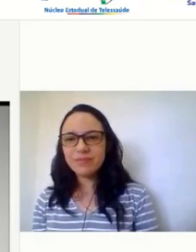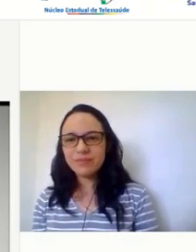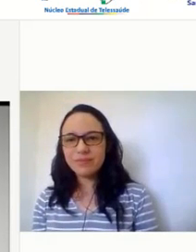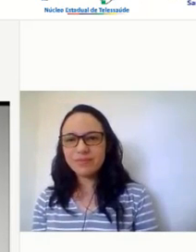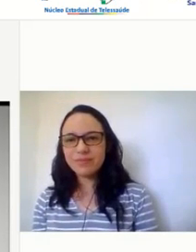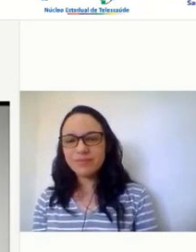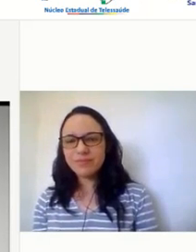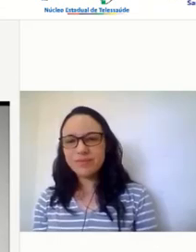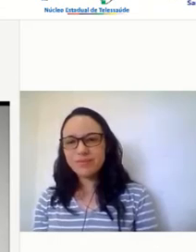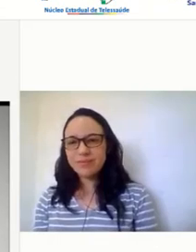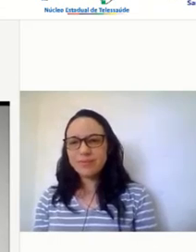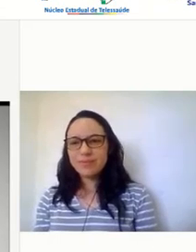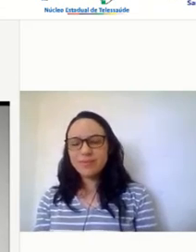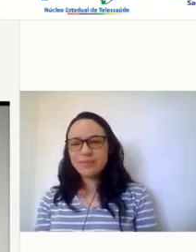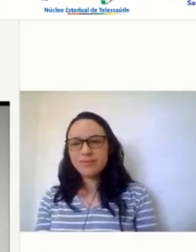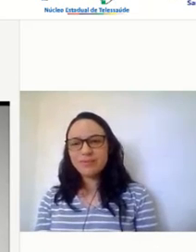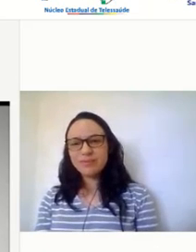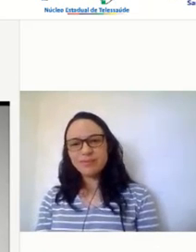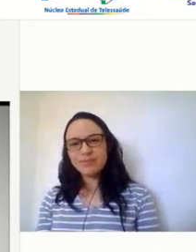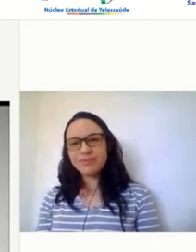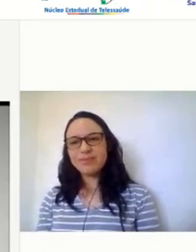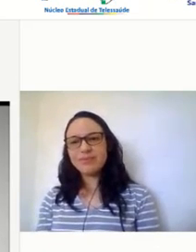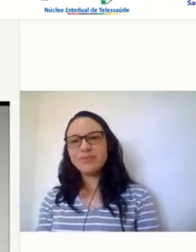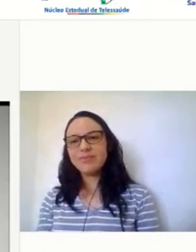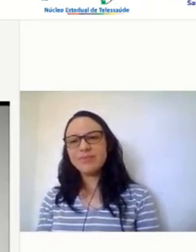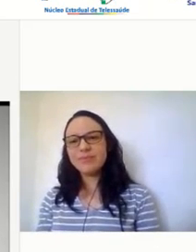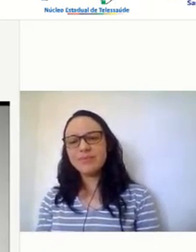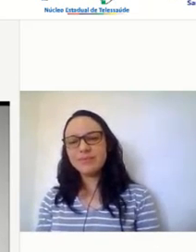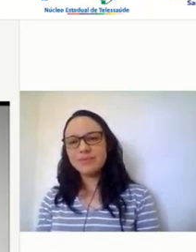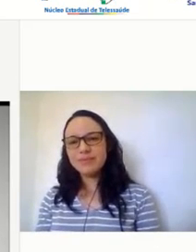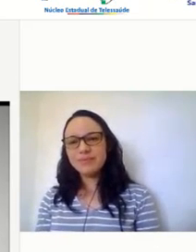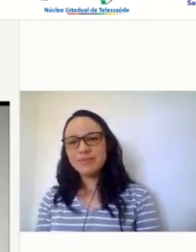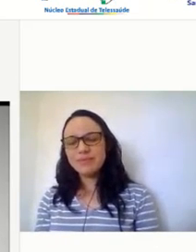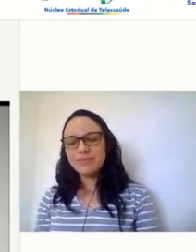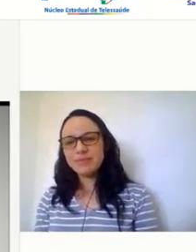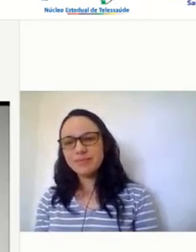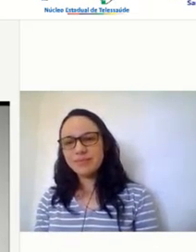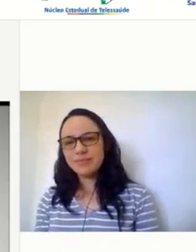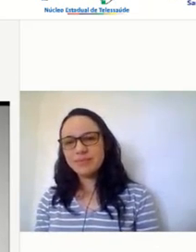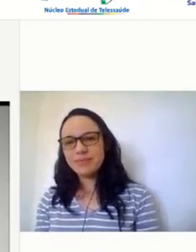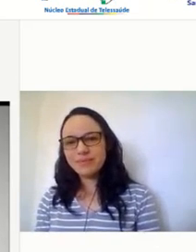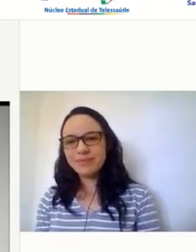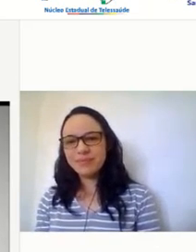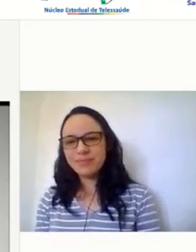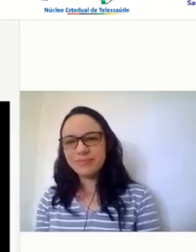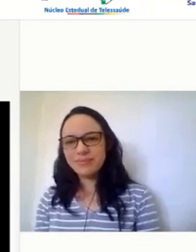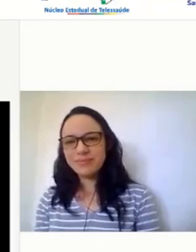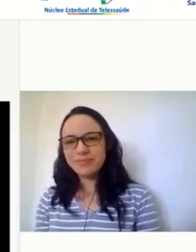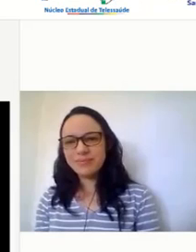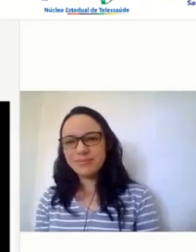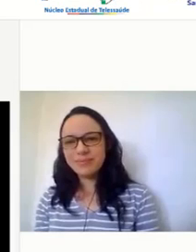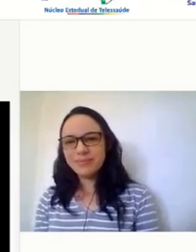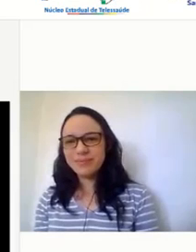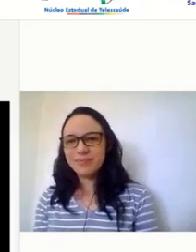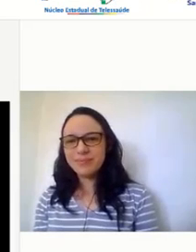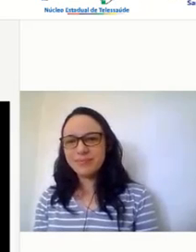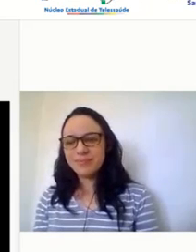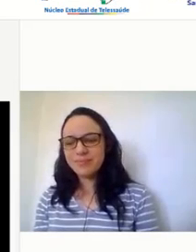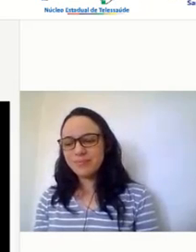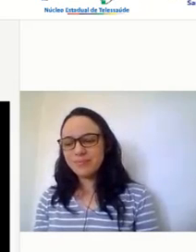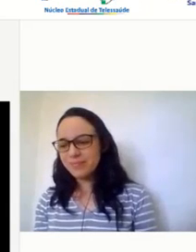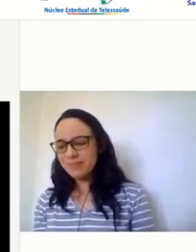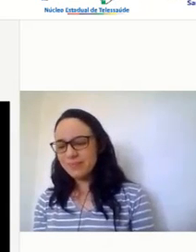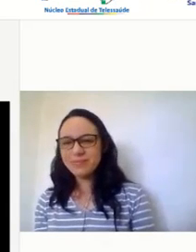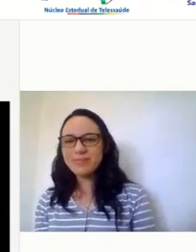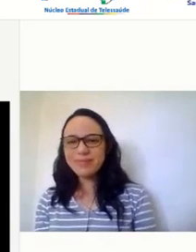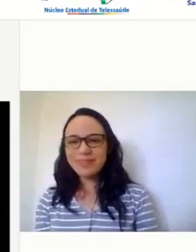tá aqui vocês estão vendo que já abriu o segundo vídeo tá pronto passou